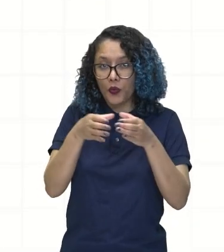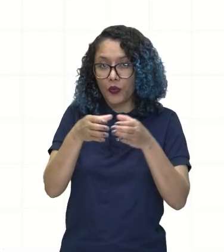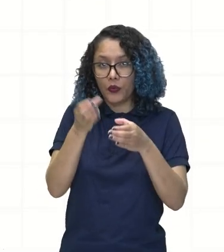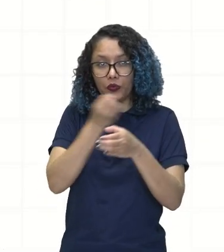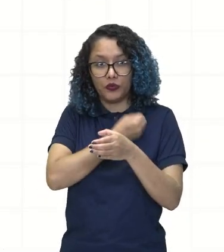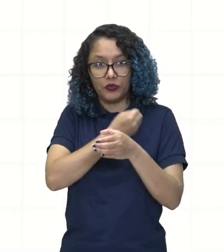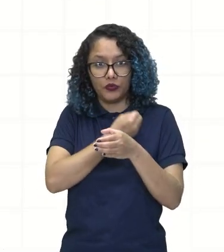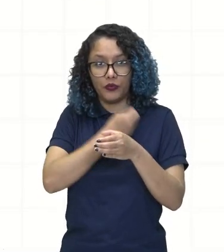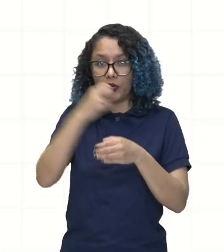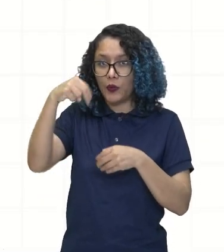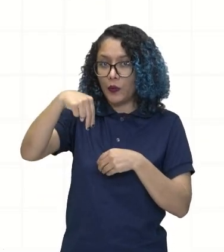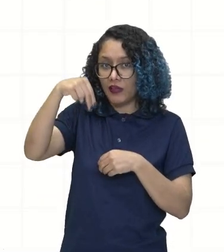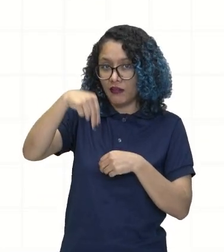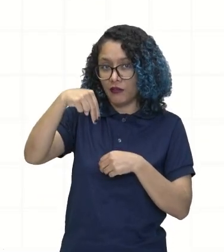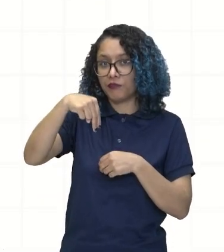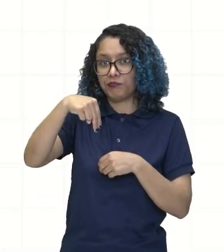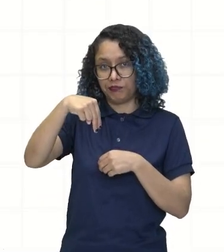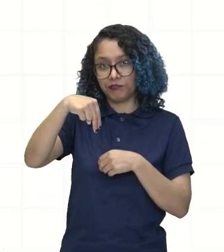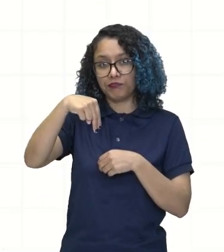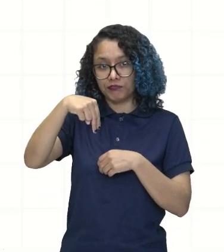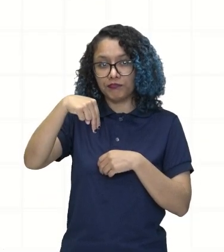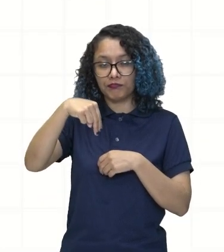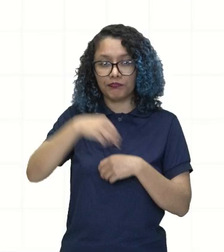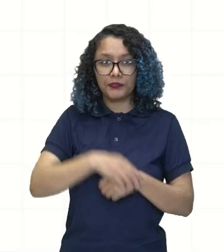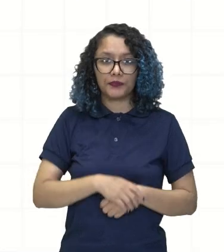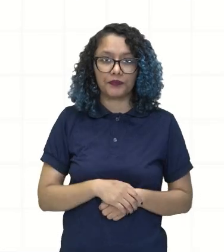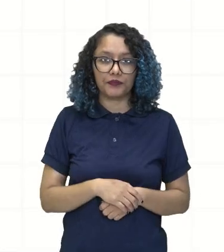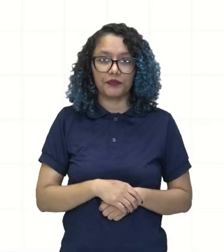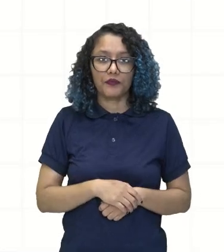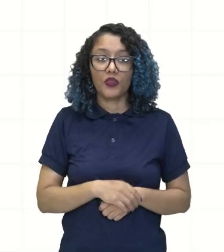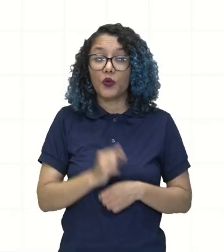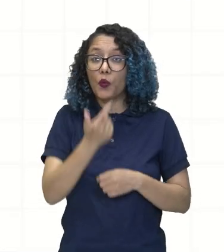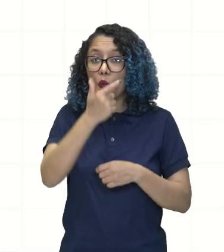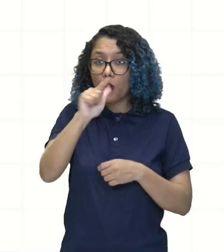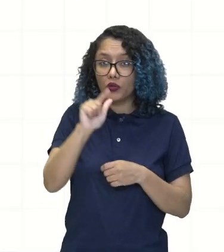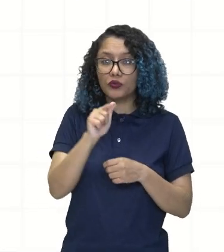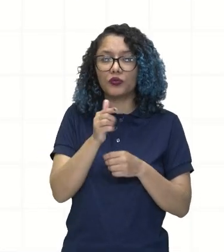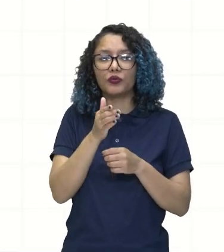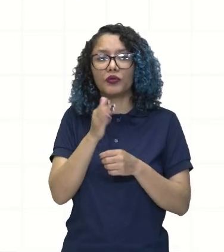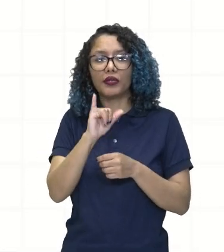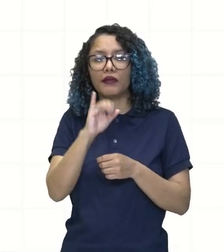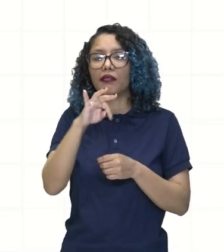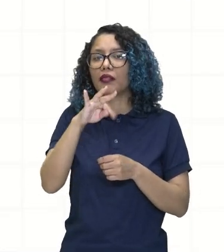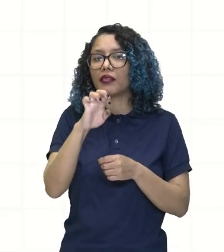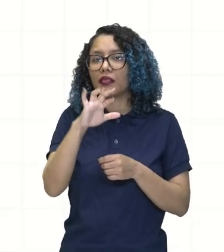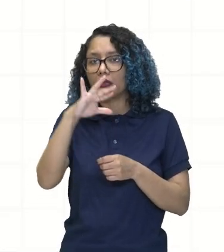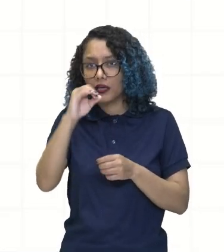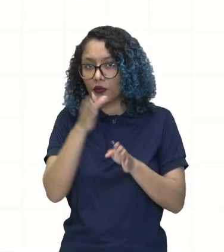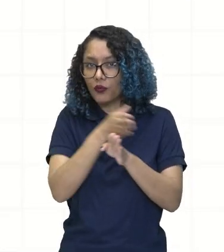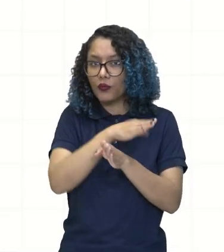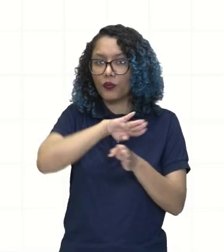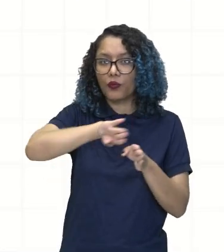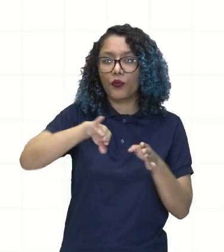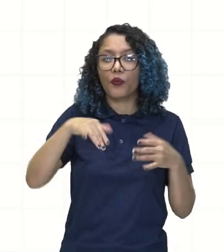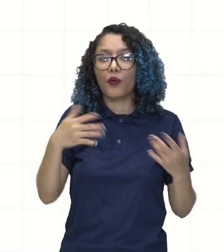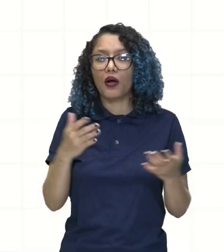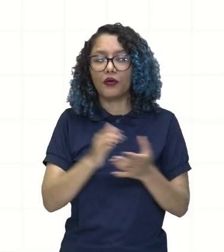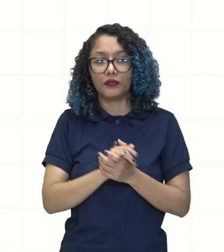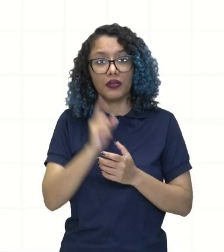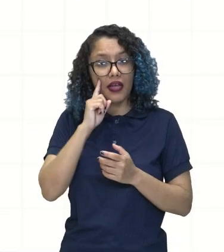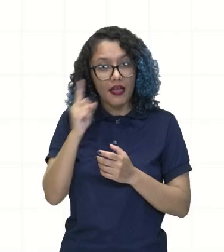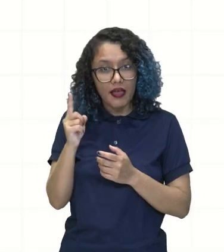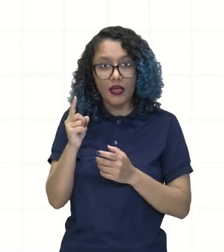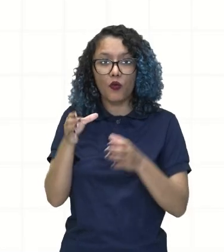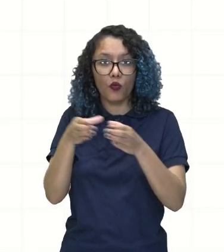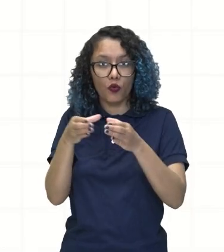números naturais. E aí os nossos números inteiros vão ser quem? Vão ser os nossos números